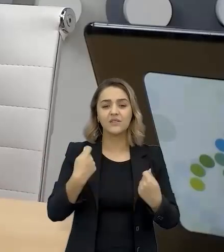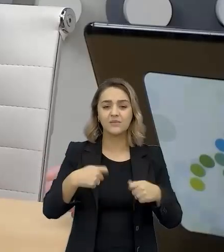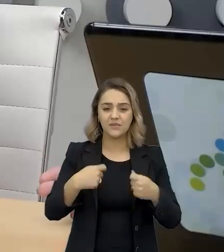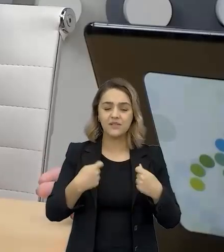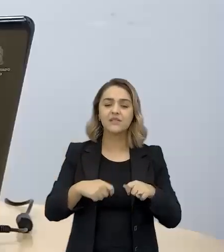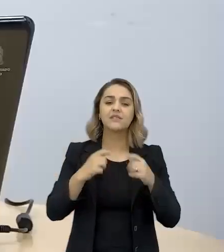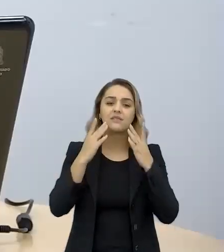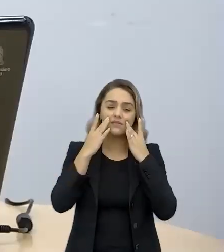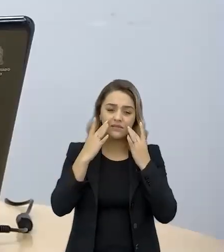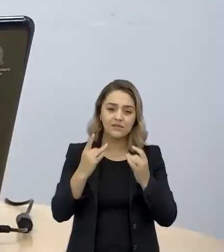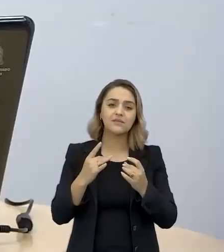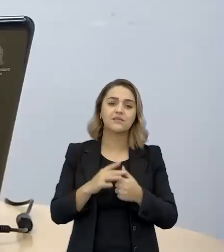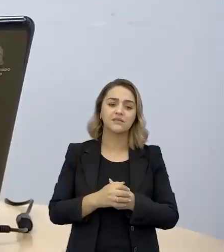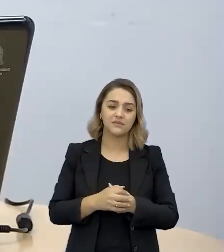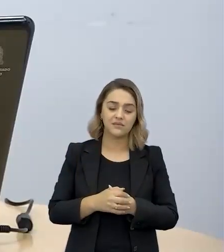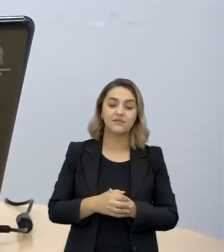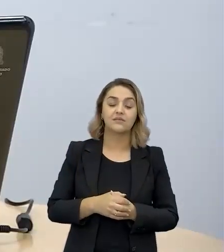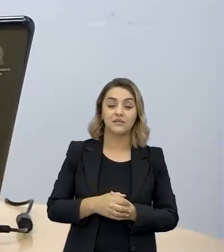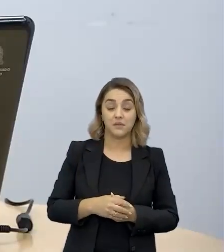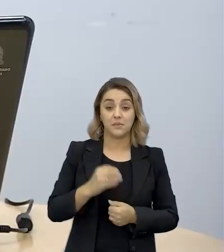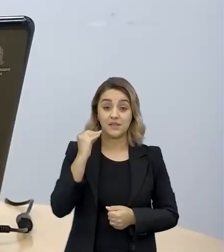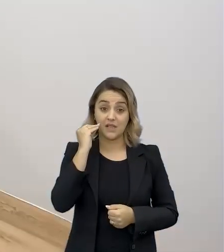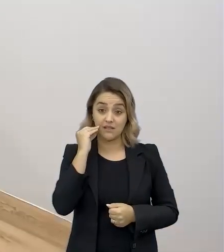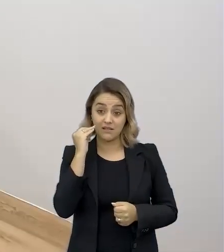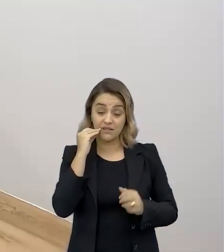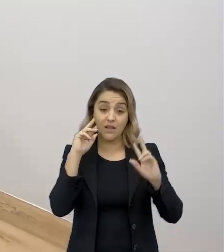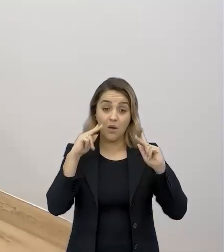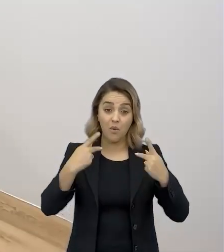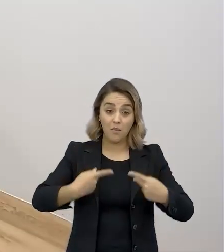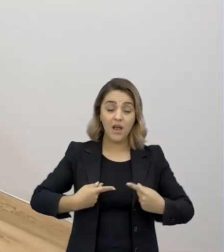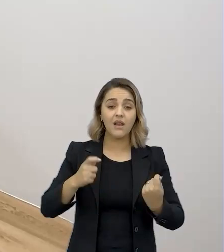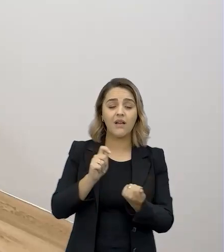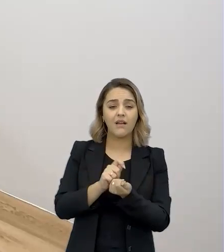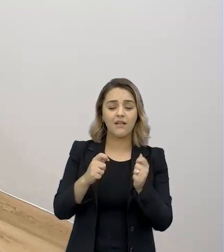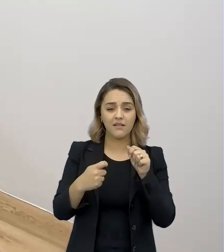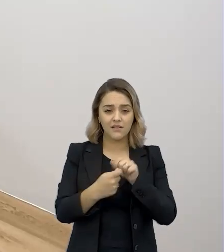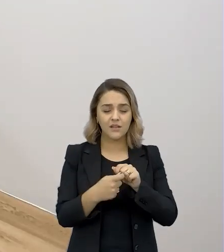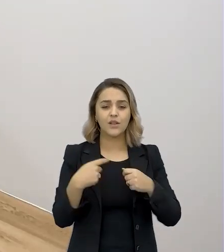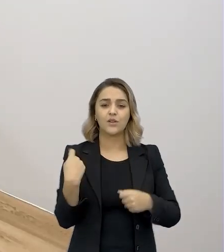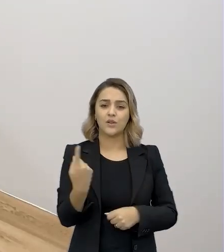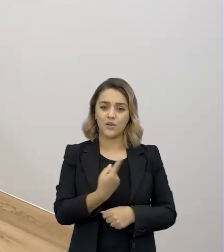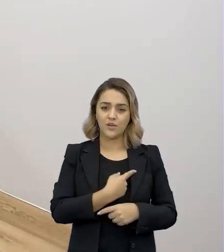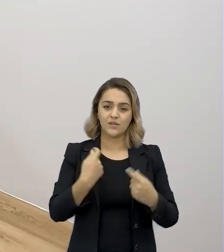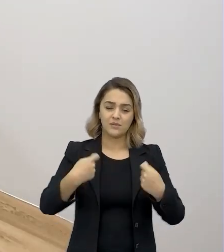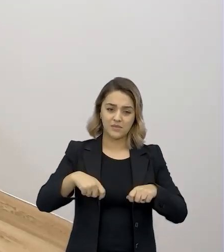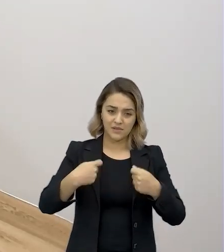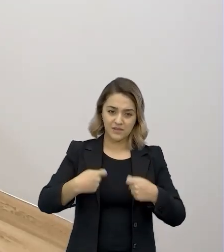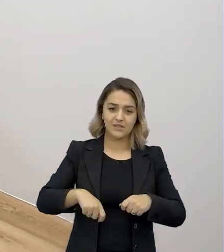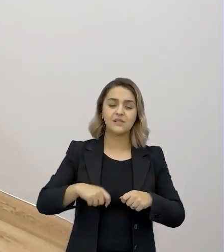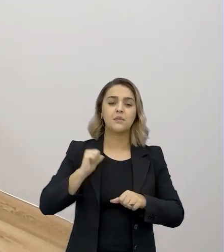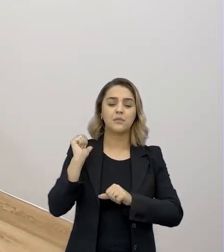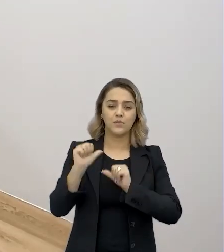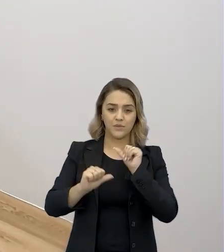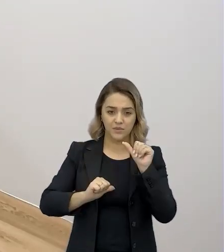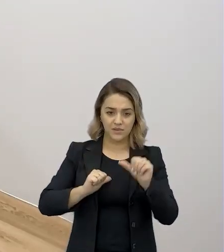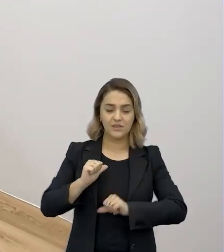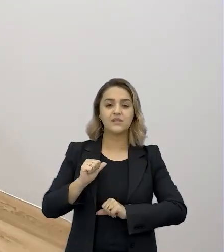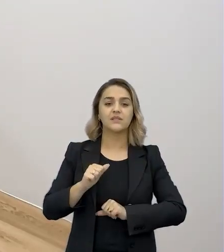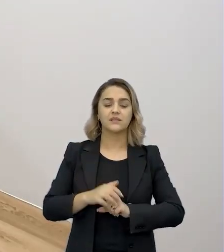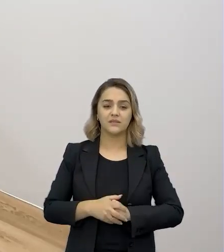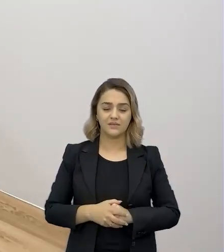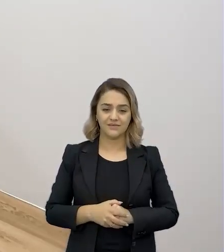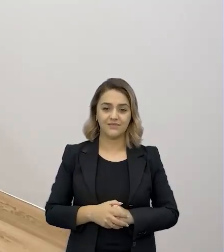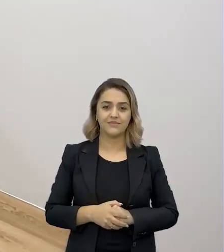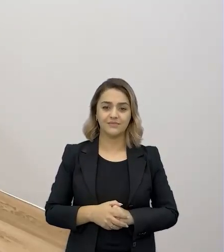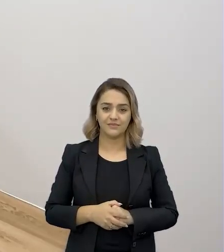da natureza humana tentar se adaptar. Sim. Né? A gente precisa fazer essa transição. E a gente